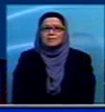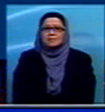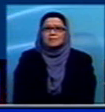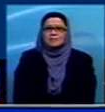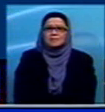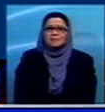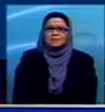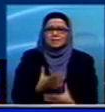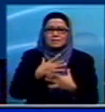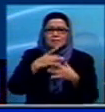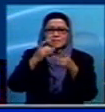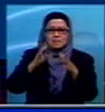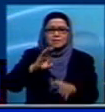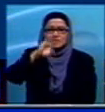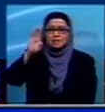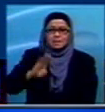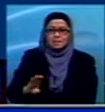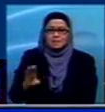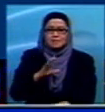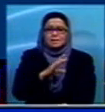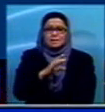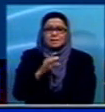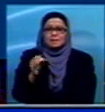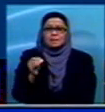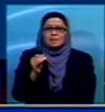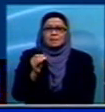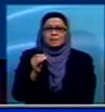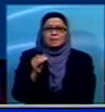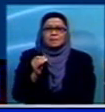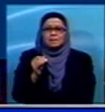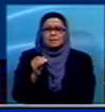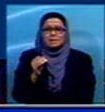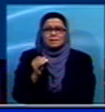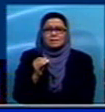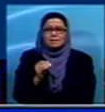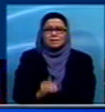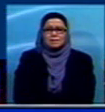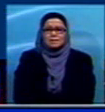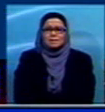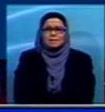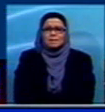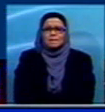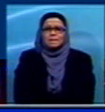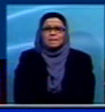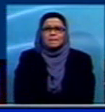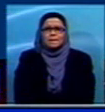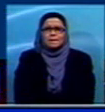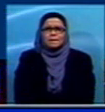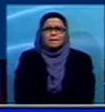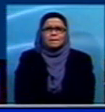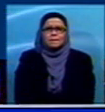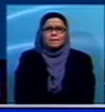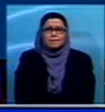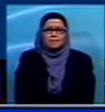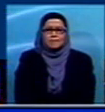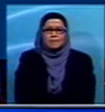hoje passe o mais rápido possível. Tô ansioso, sim. Mas ao mesmo tempo, a felicidade que eu tenho é muito